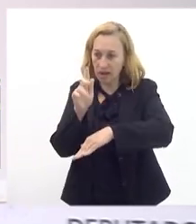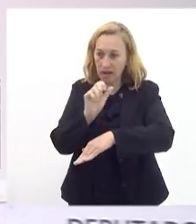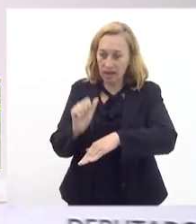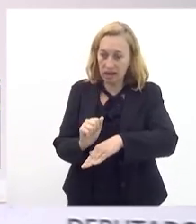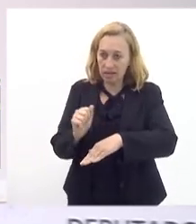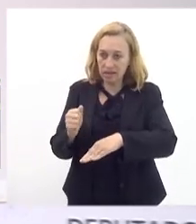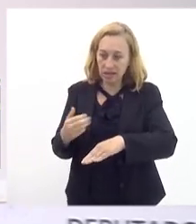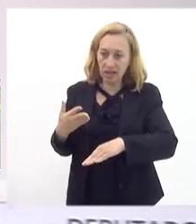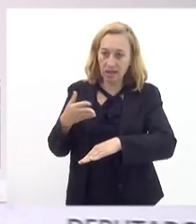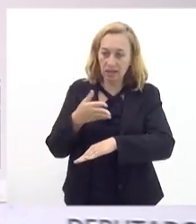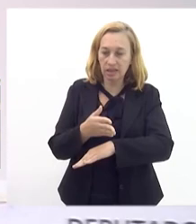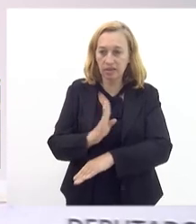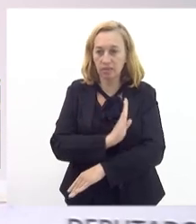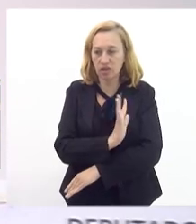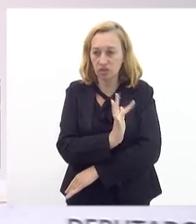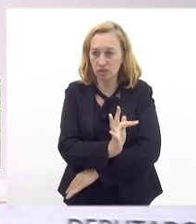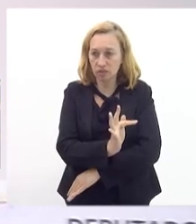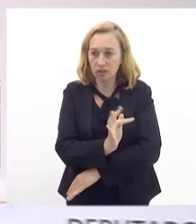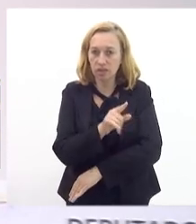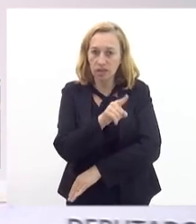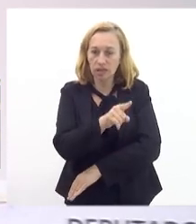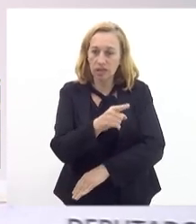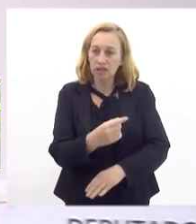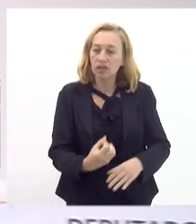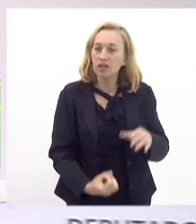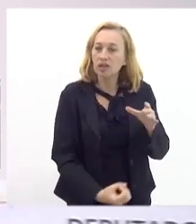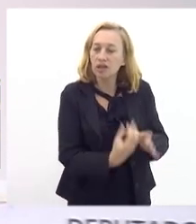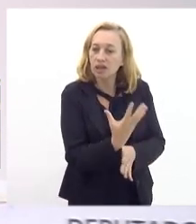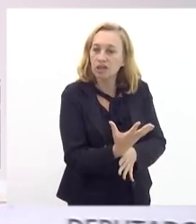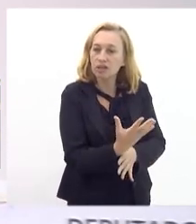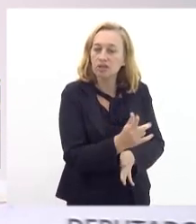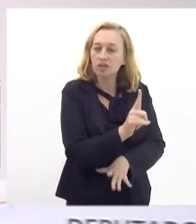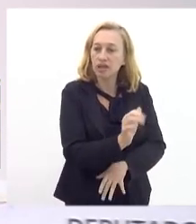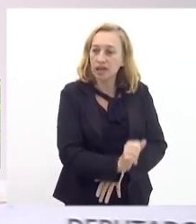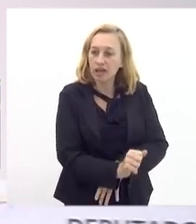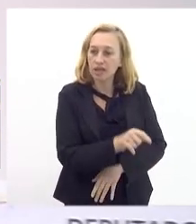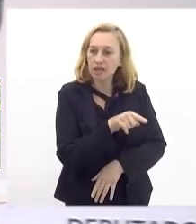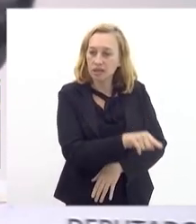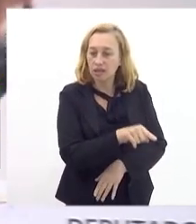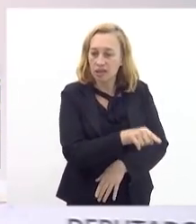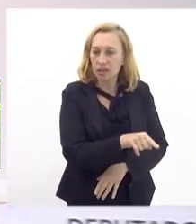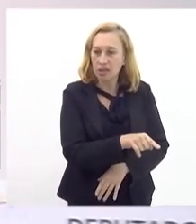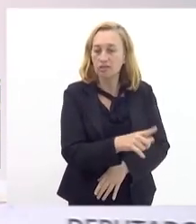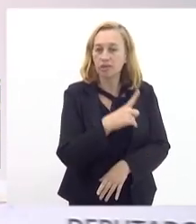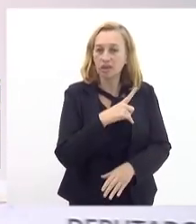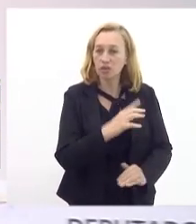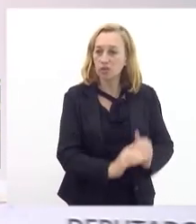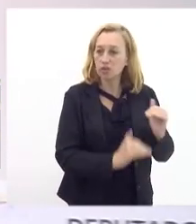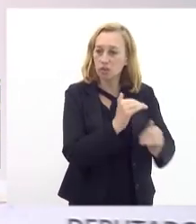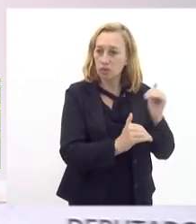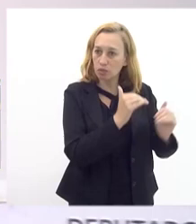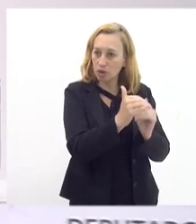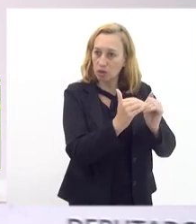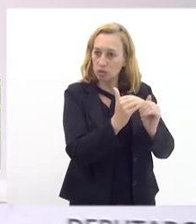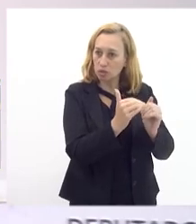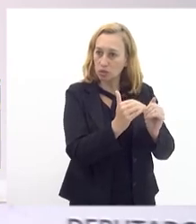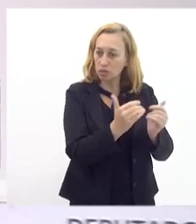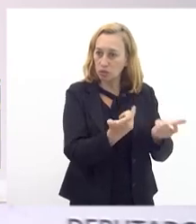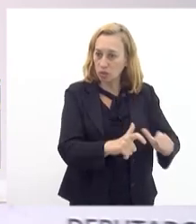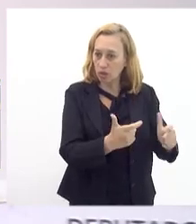né E ali se instalar uma unidade de produção de gás natural para se ter o desenvolvimento